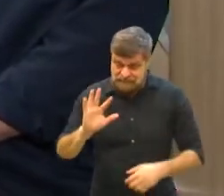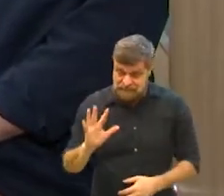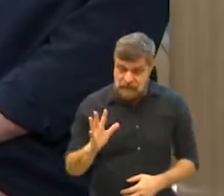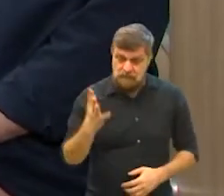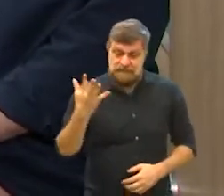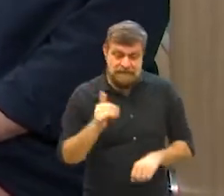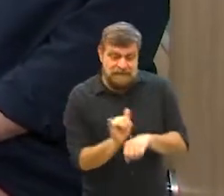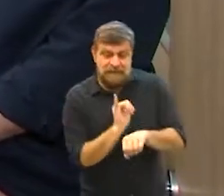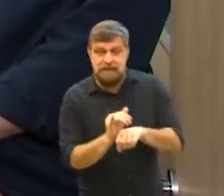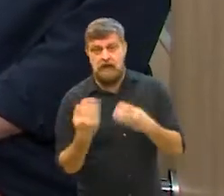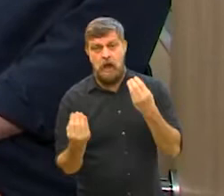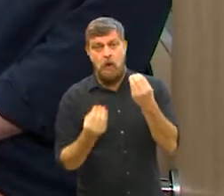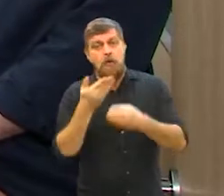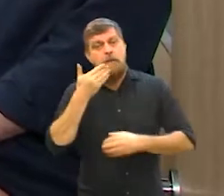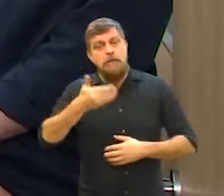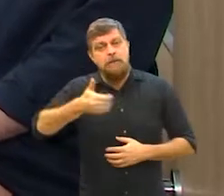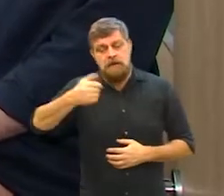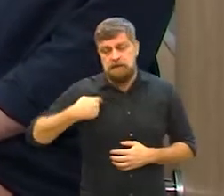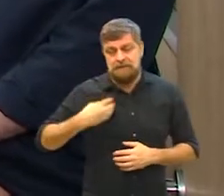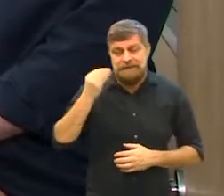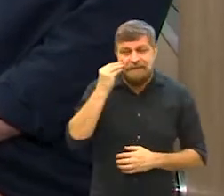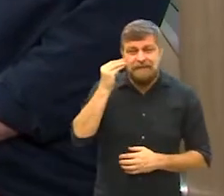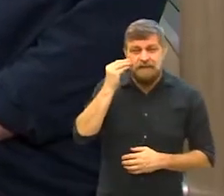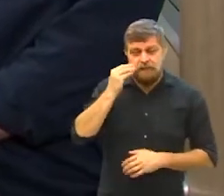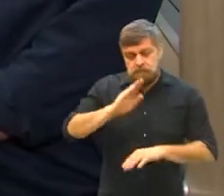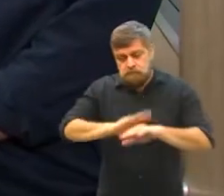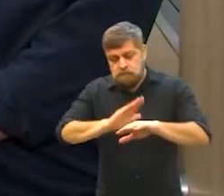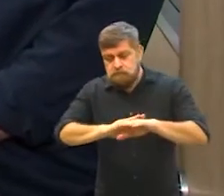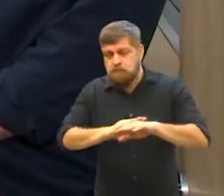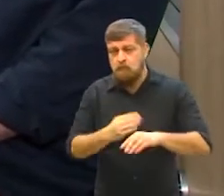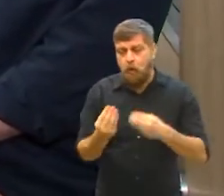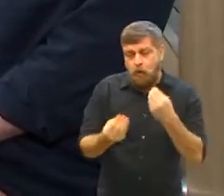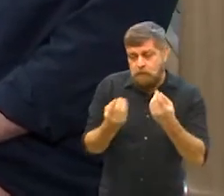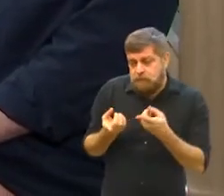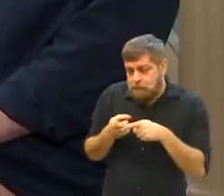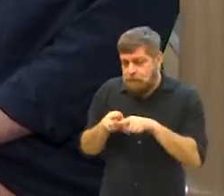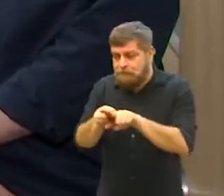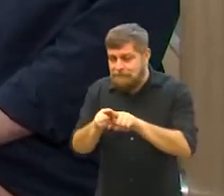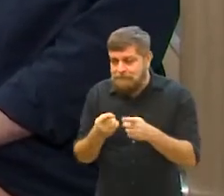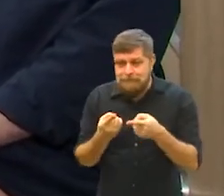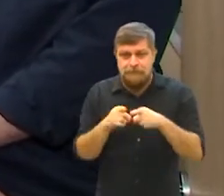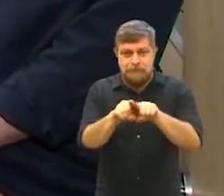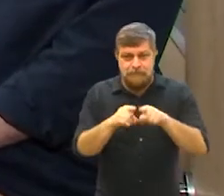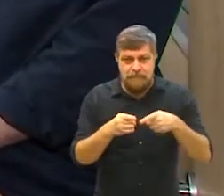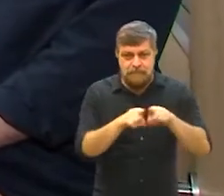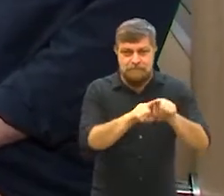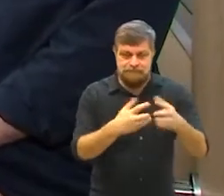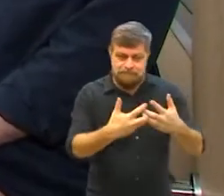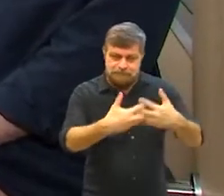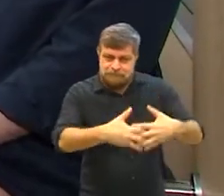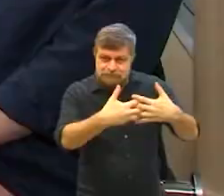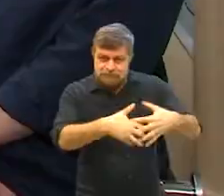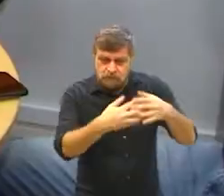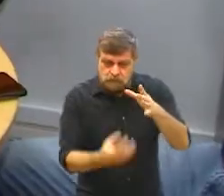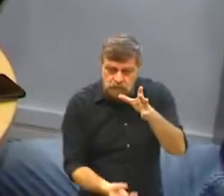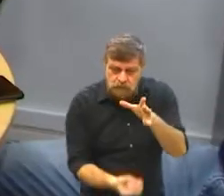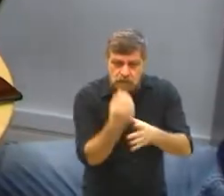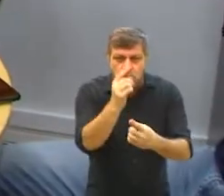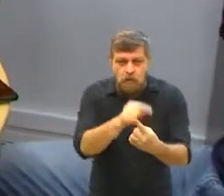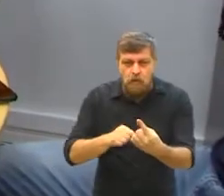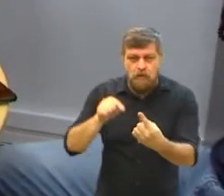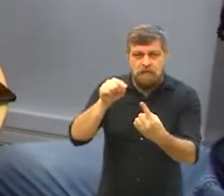deveriam ser criadas e quais são as melhores formas como que a gente pode é um que parcerias sejam